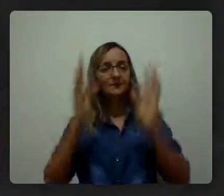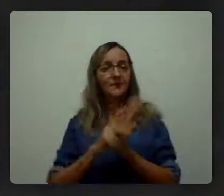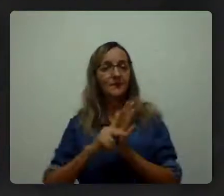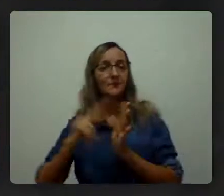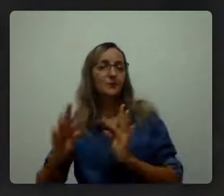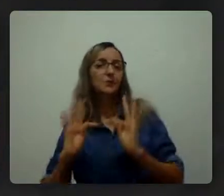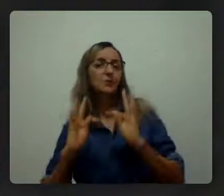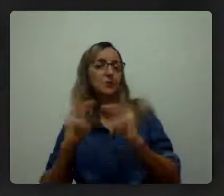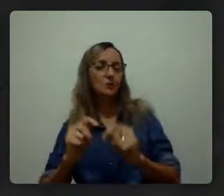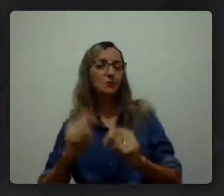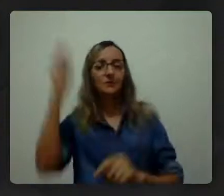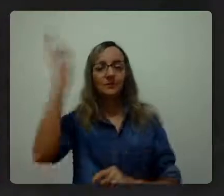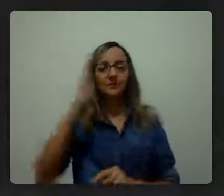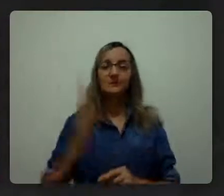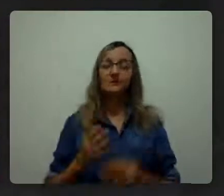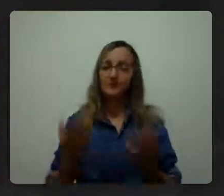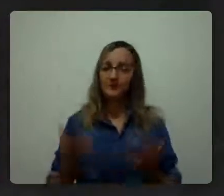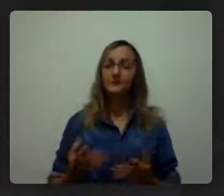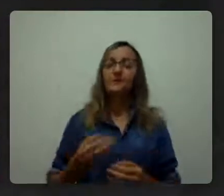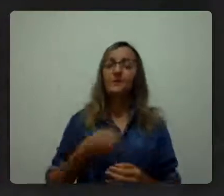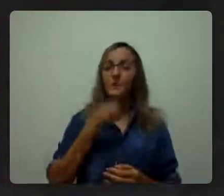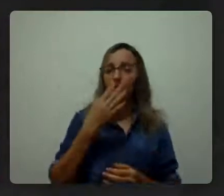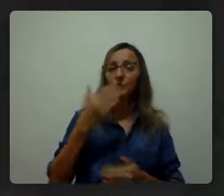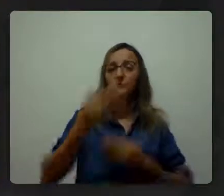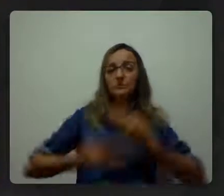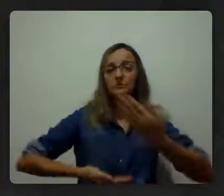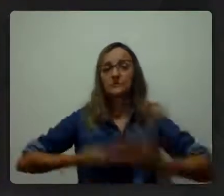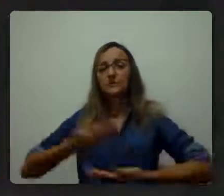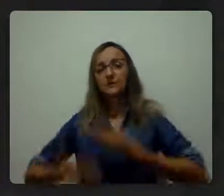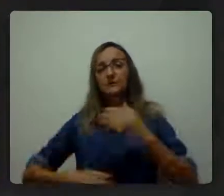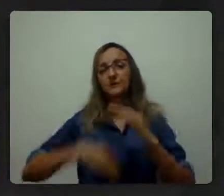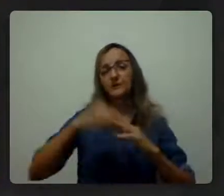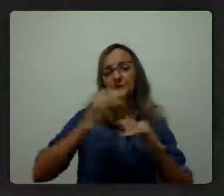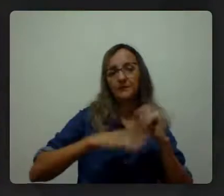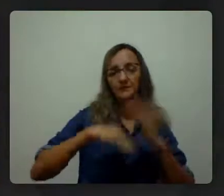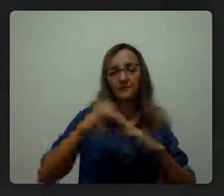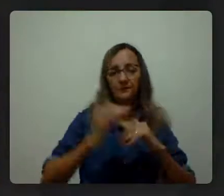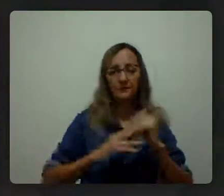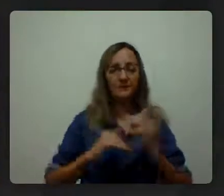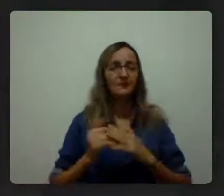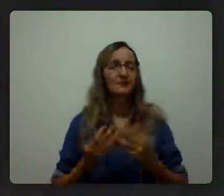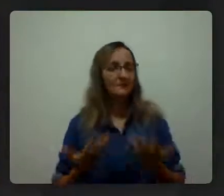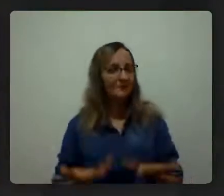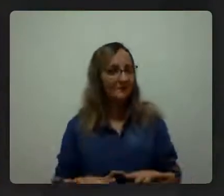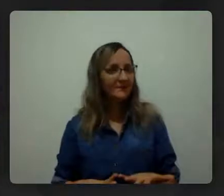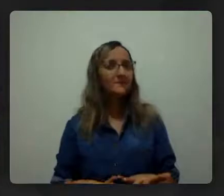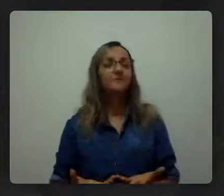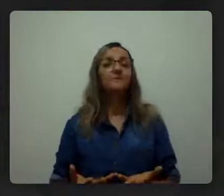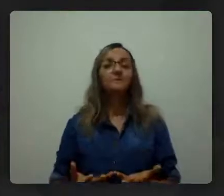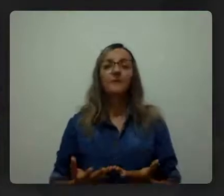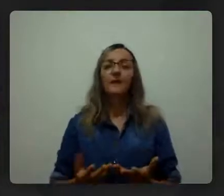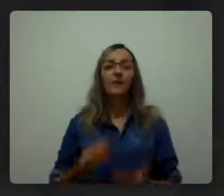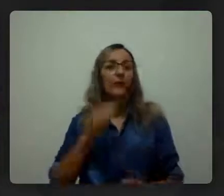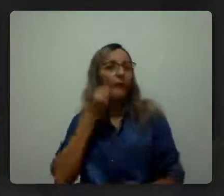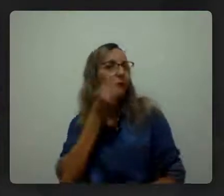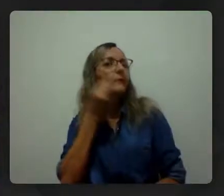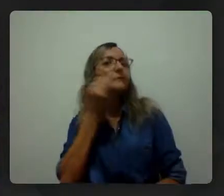vão... que a gente, né, vai participar, porque a gente também tá no meio disso tudo. Então, a gente está super empolgado.